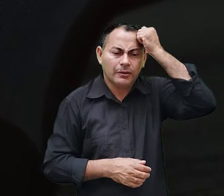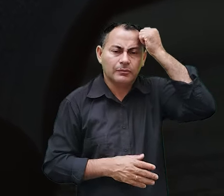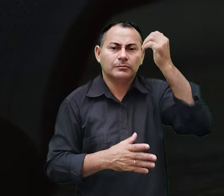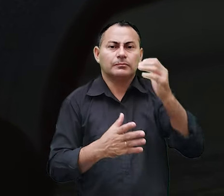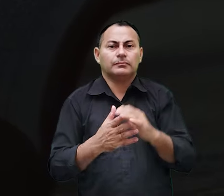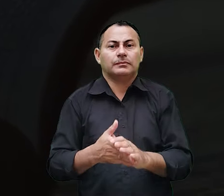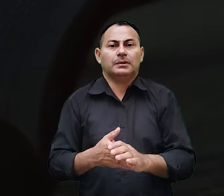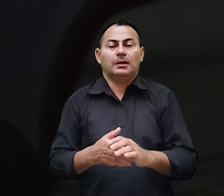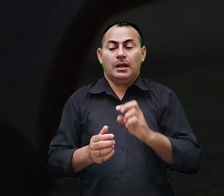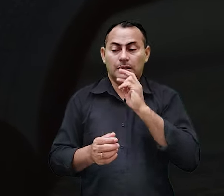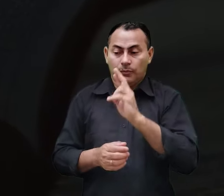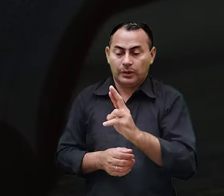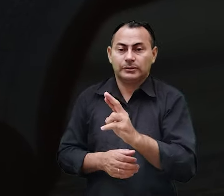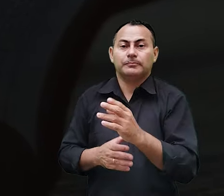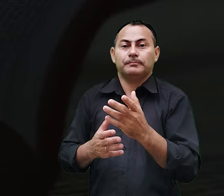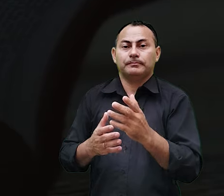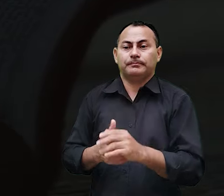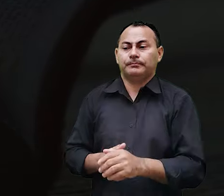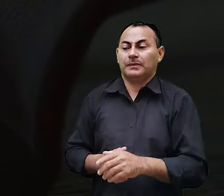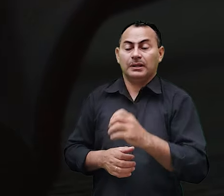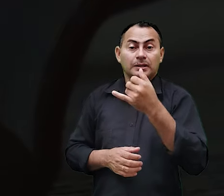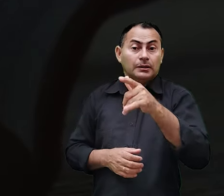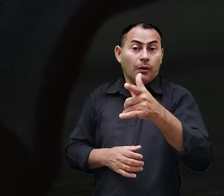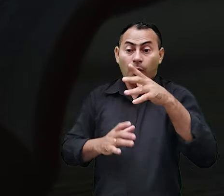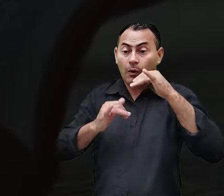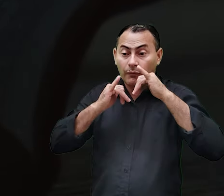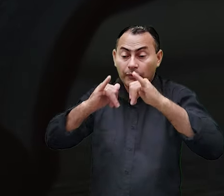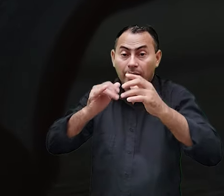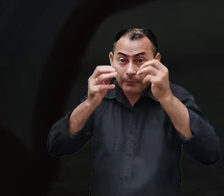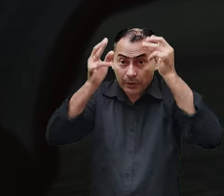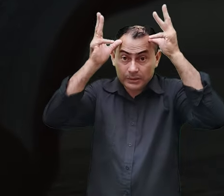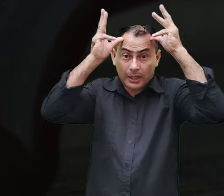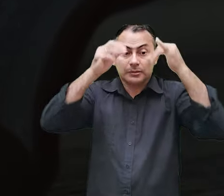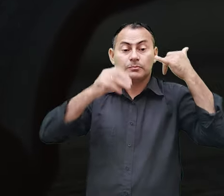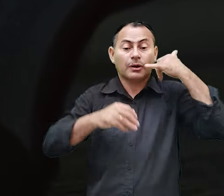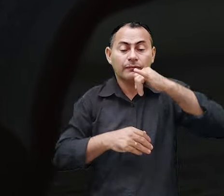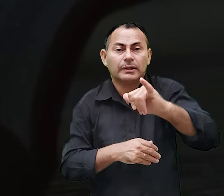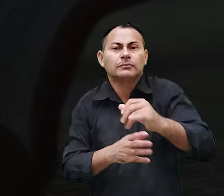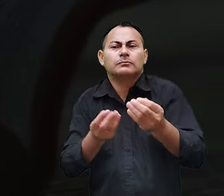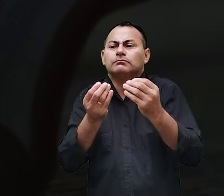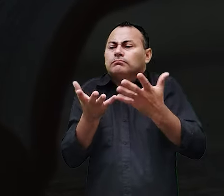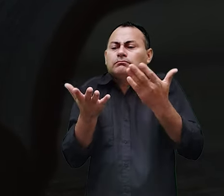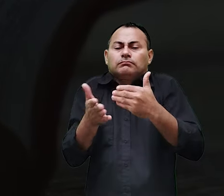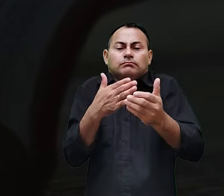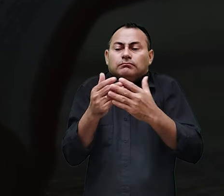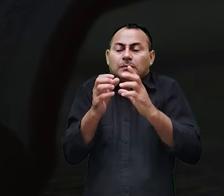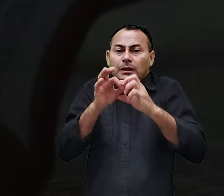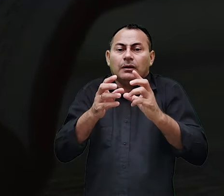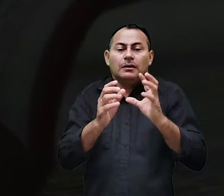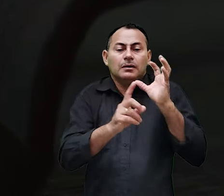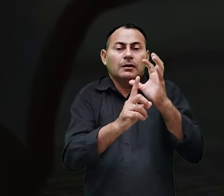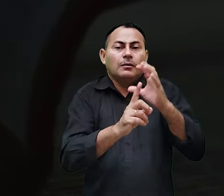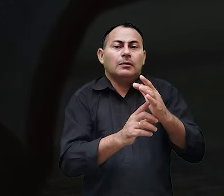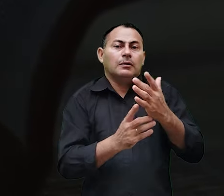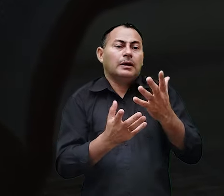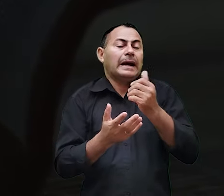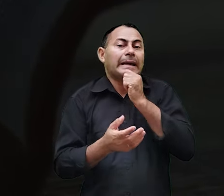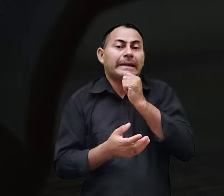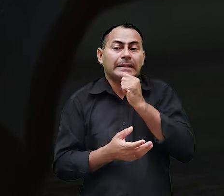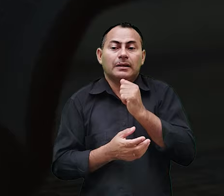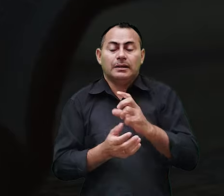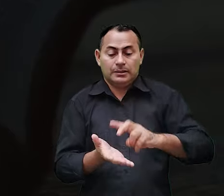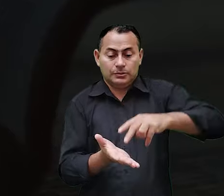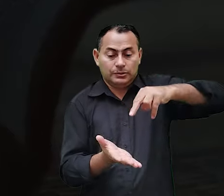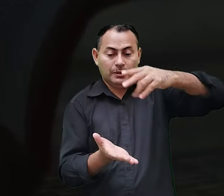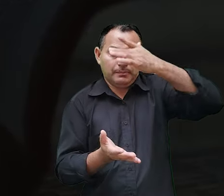se arrependeriam. E a resposta foi: se não ouvem a Moisés e os profetas, tampouco se deixarão